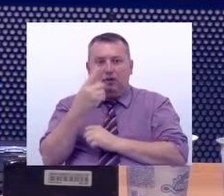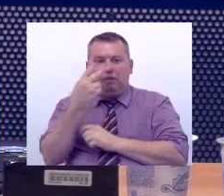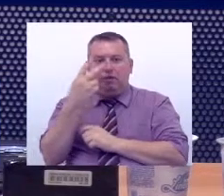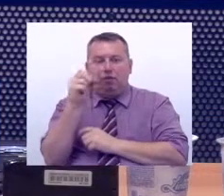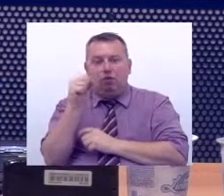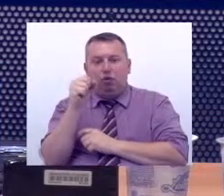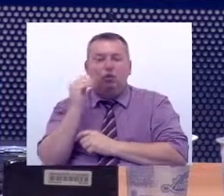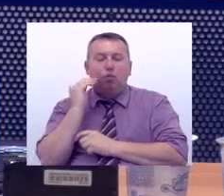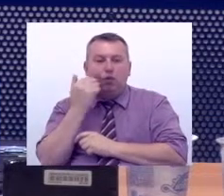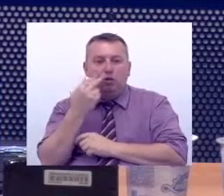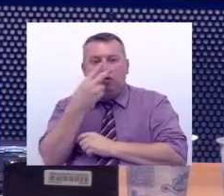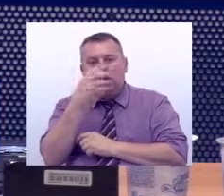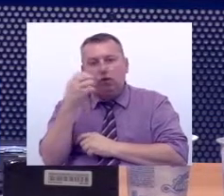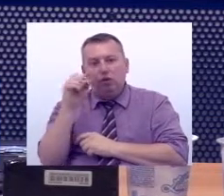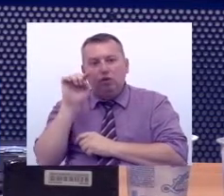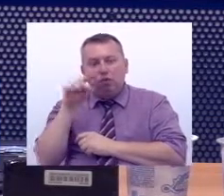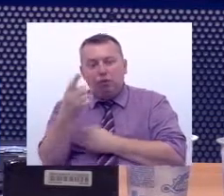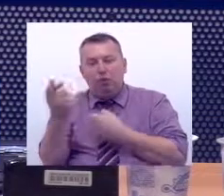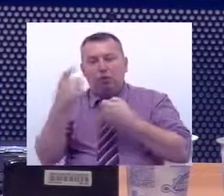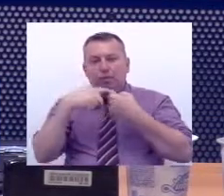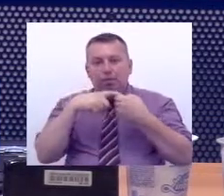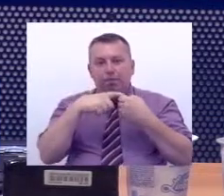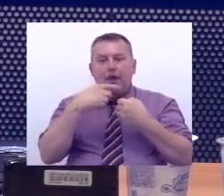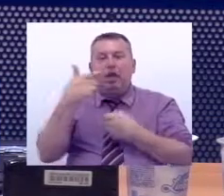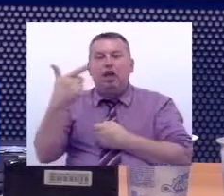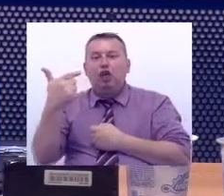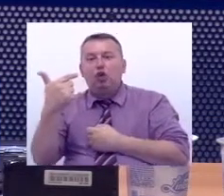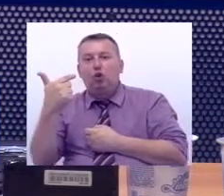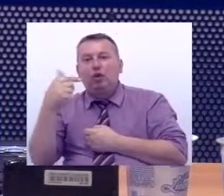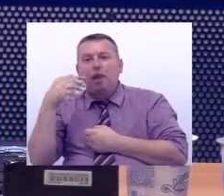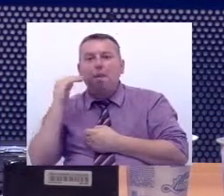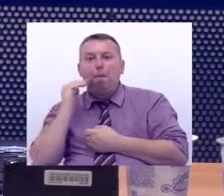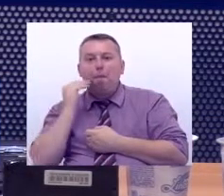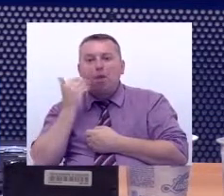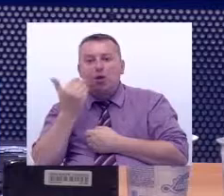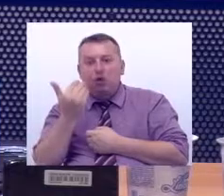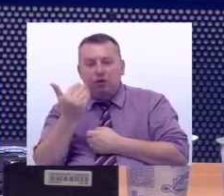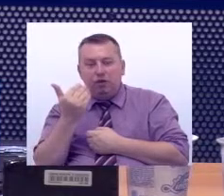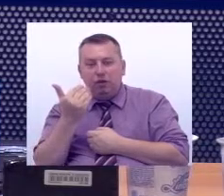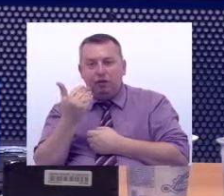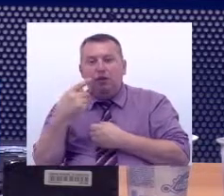R$108.200.000 do convênio e R$12.000.000 do município.